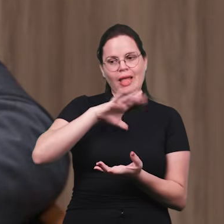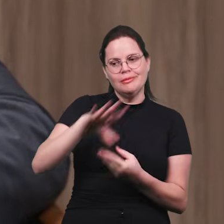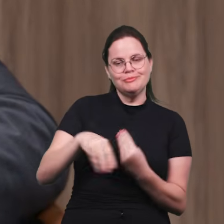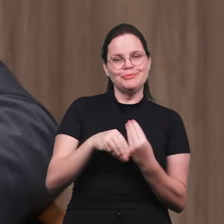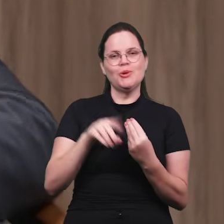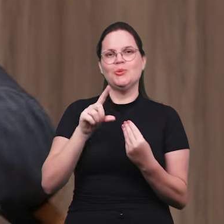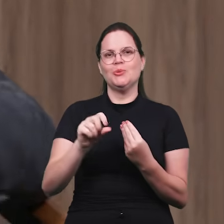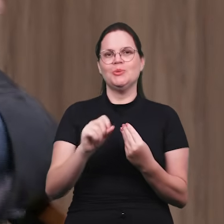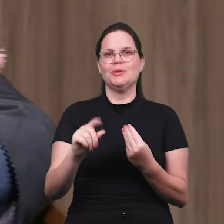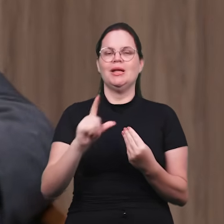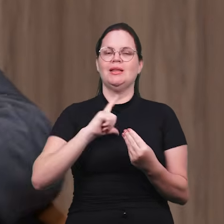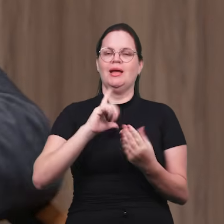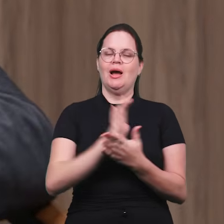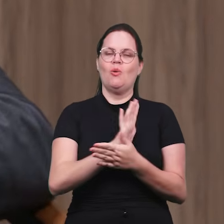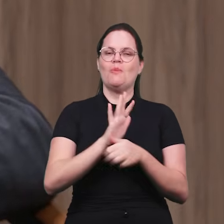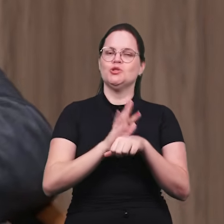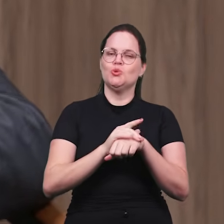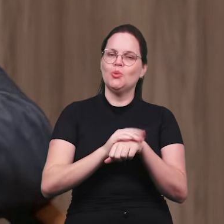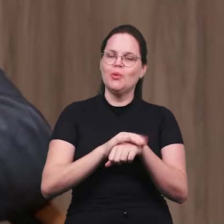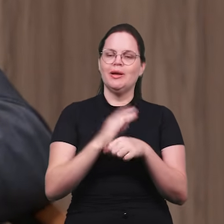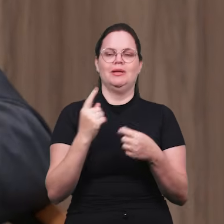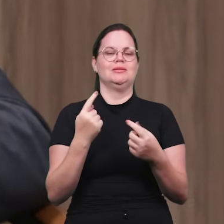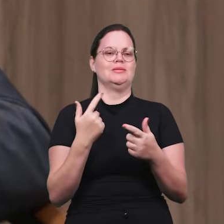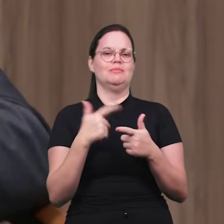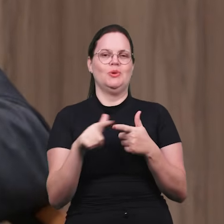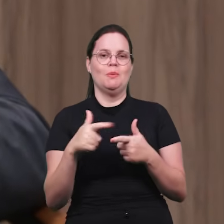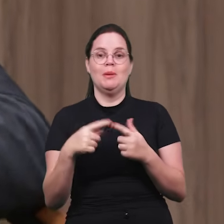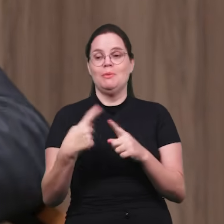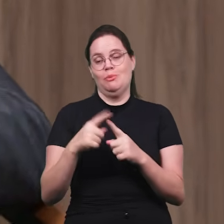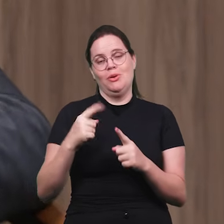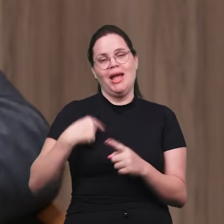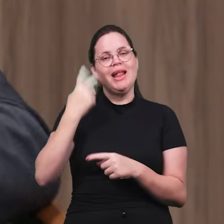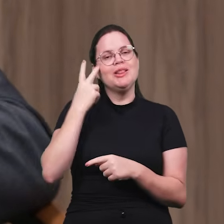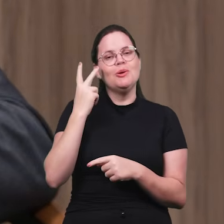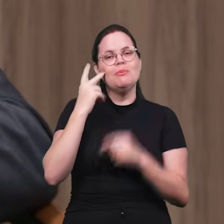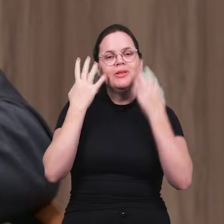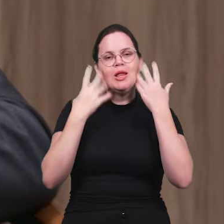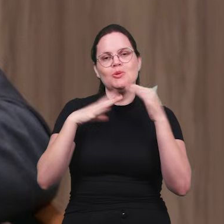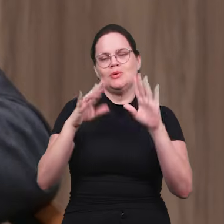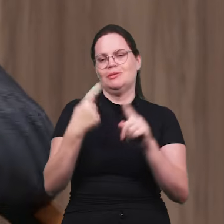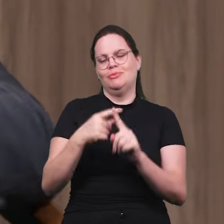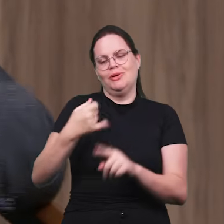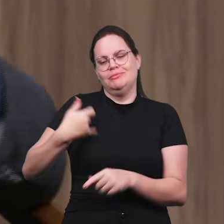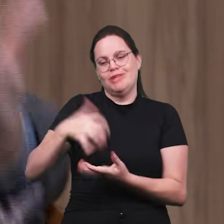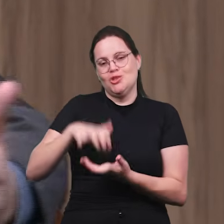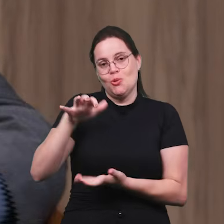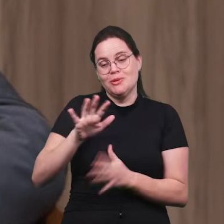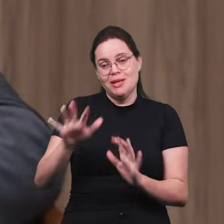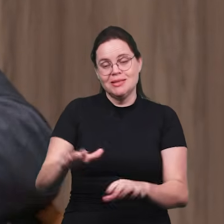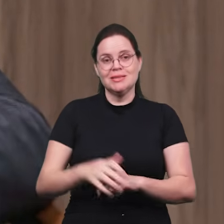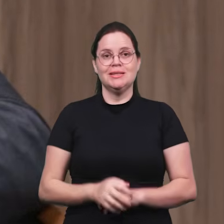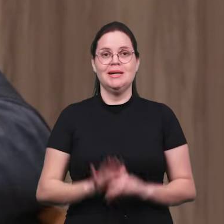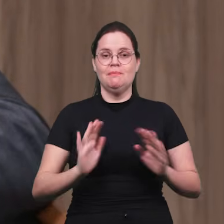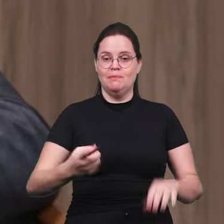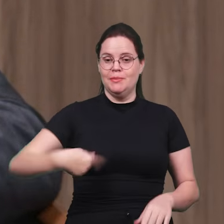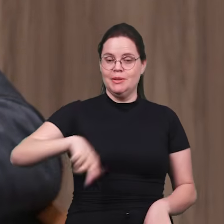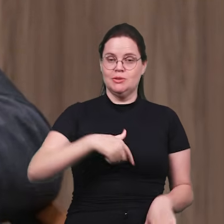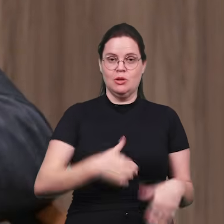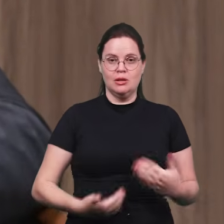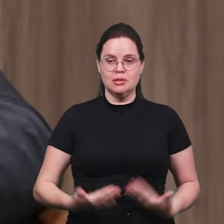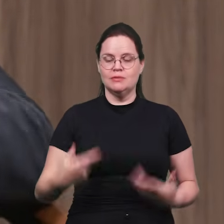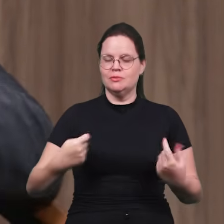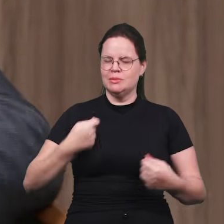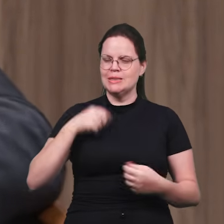de patologias, muitas das vezes associado à idade. Então é fundamental que nós tenhamos, enquanto servo de Deus, enquanto